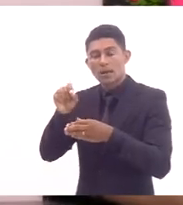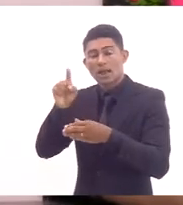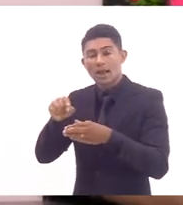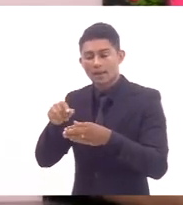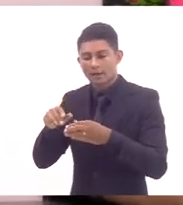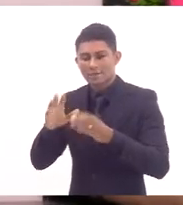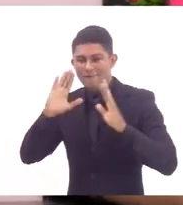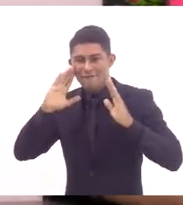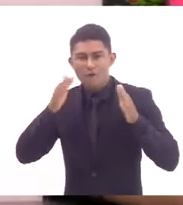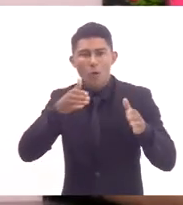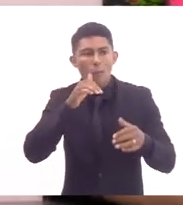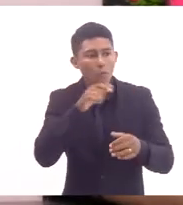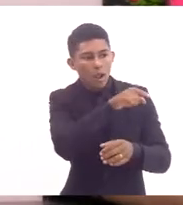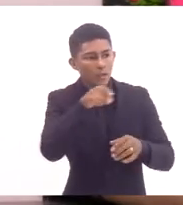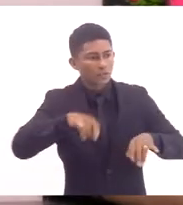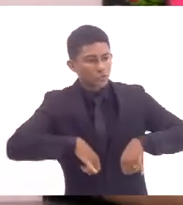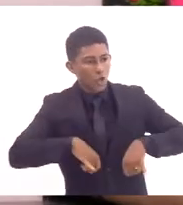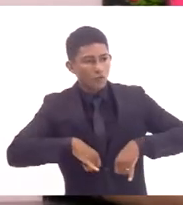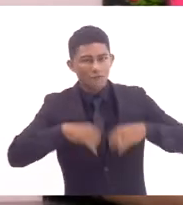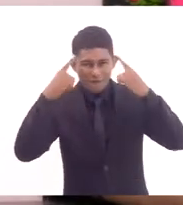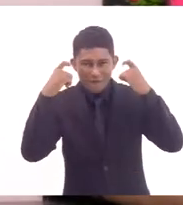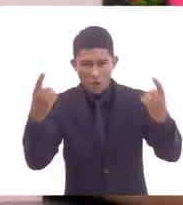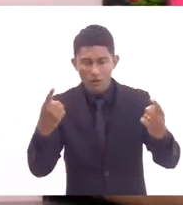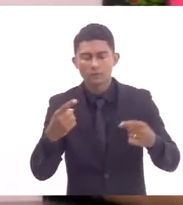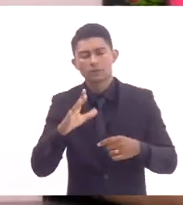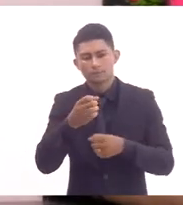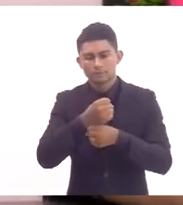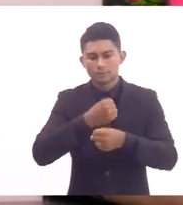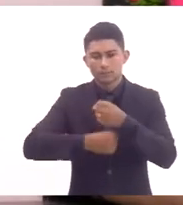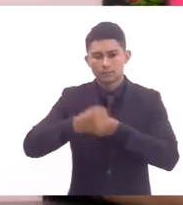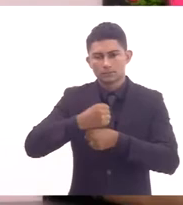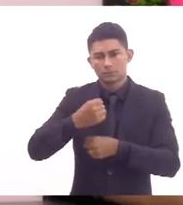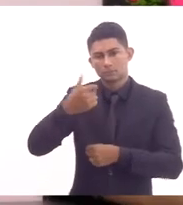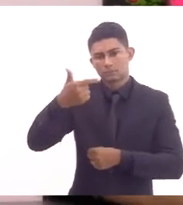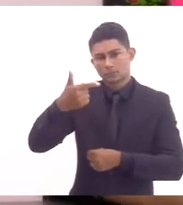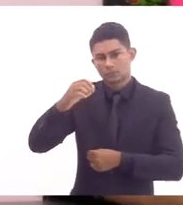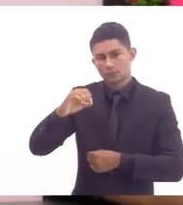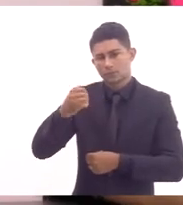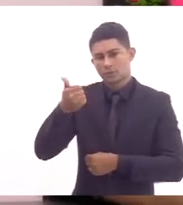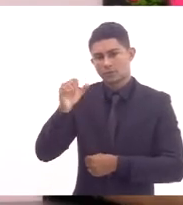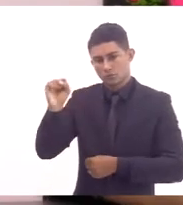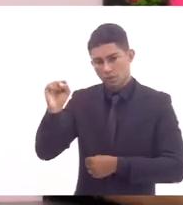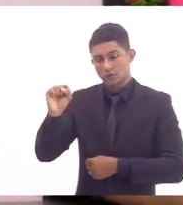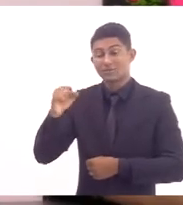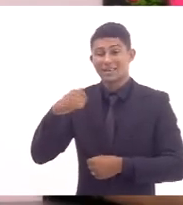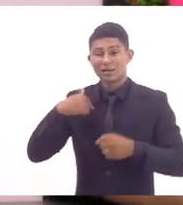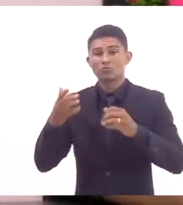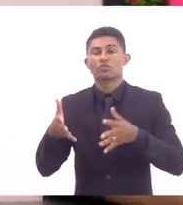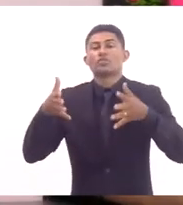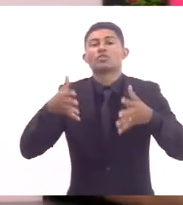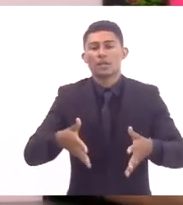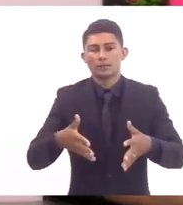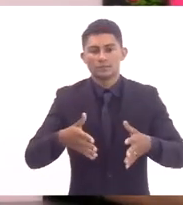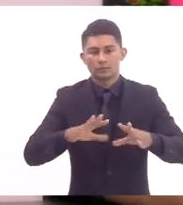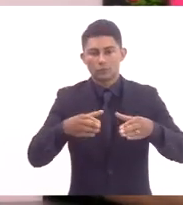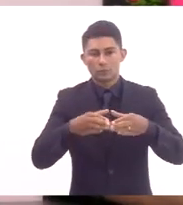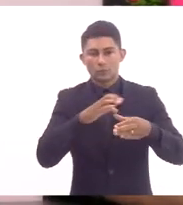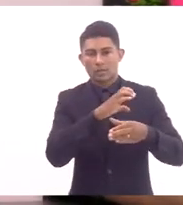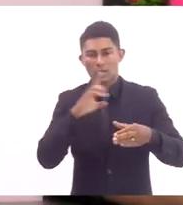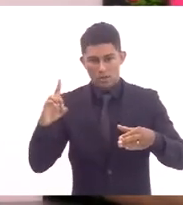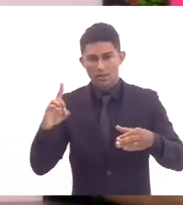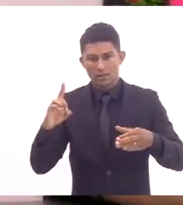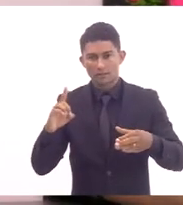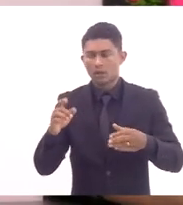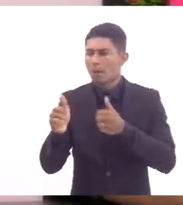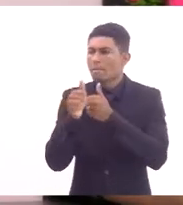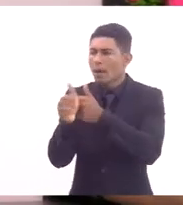violência é de 2018 quê que foi quando eu cheguei na coordenadoria de defesa dos direitos da mulher e acompanhe mais de